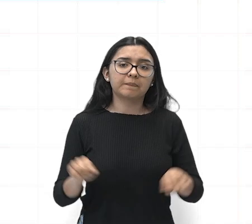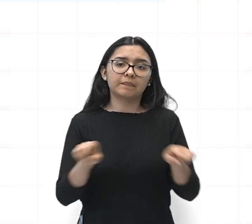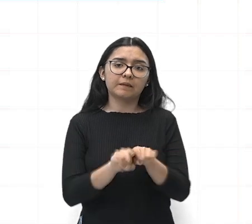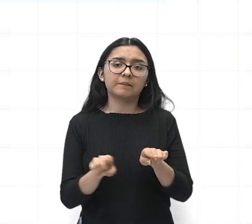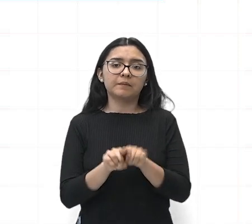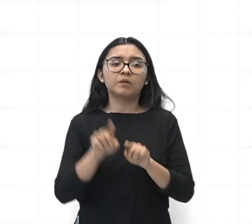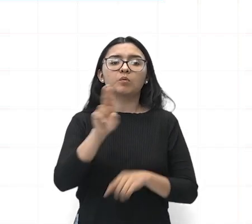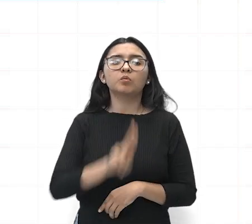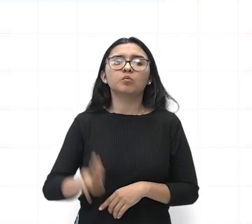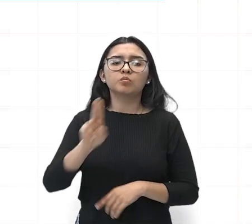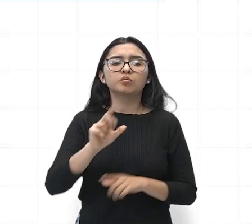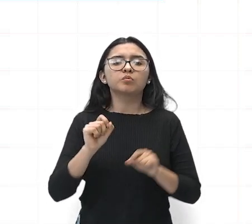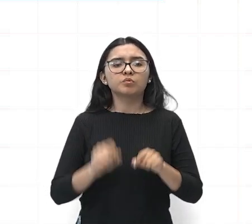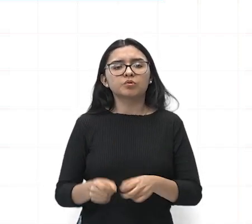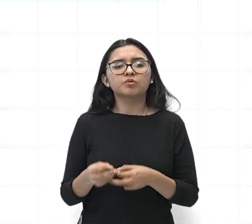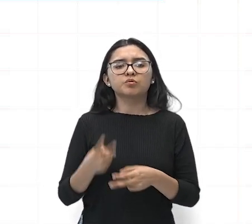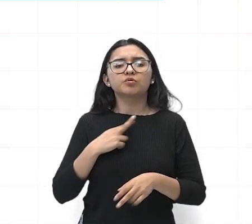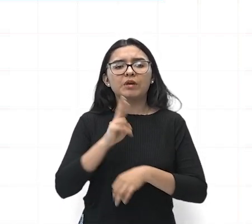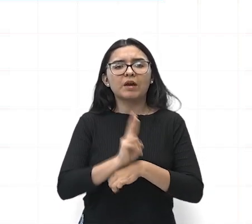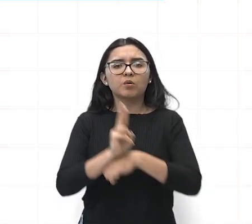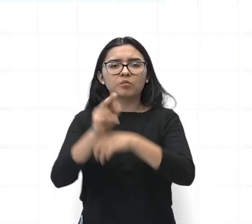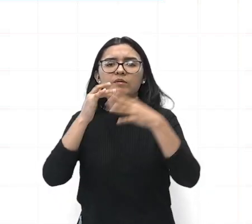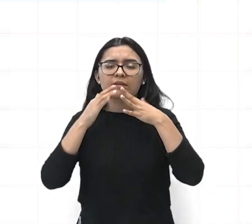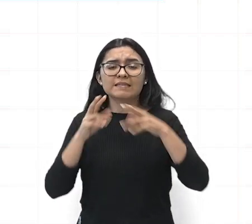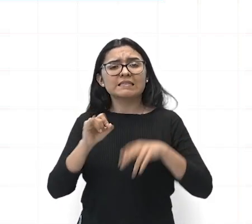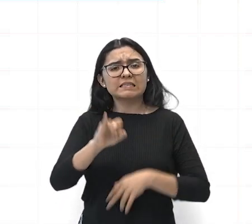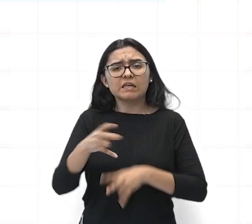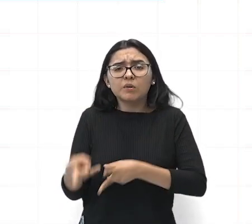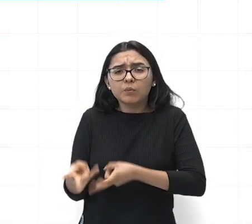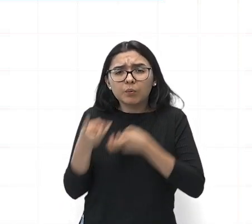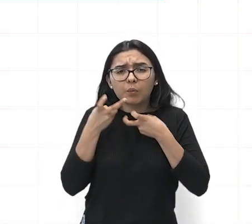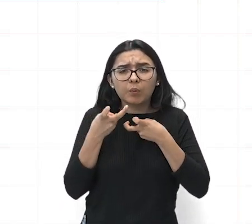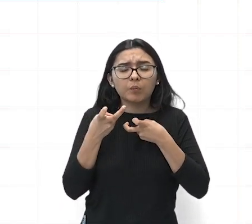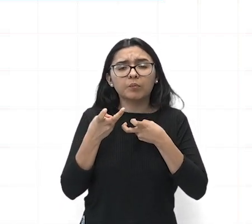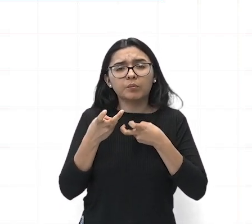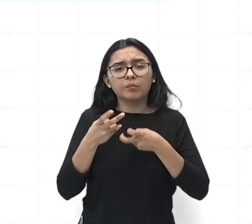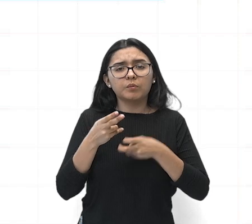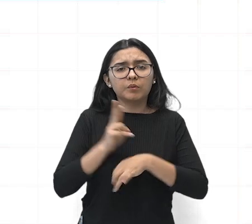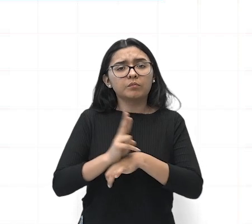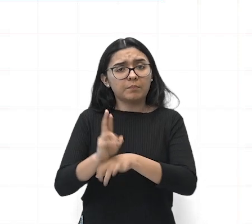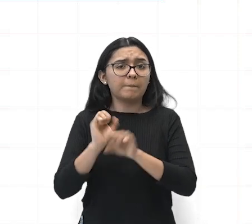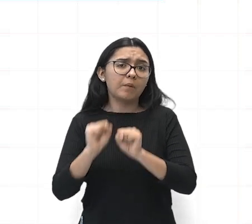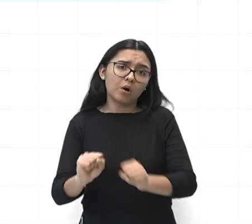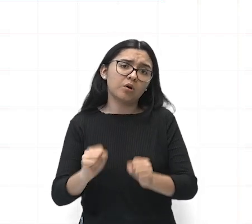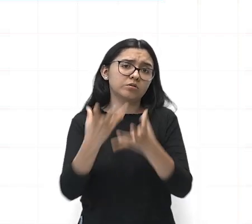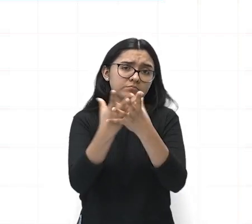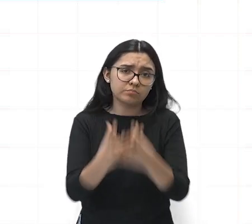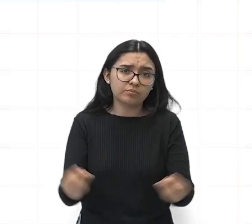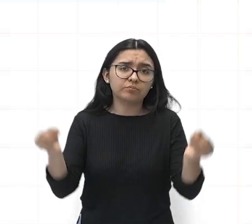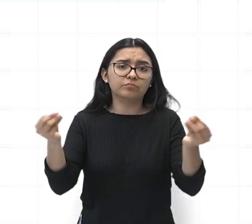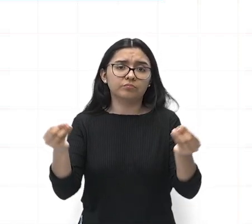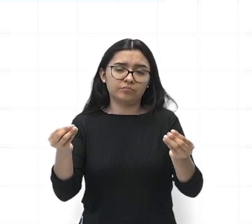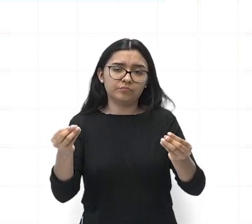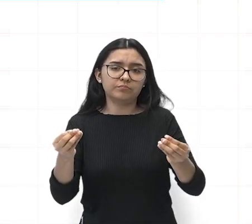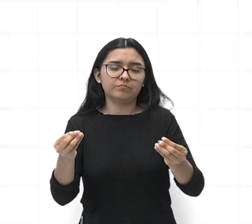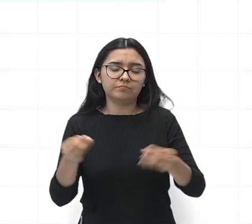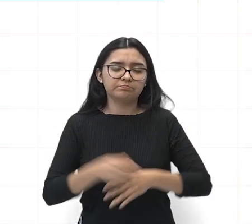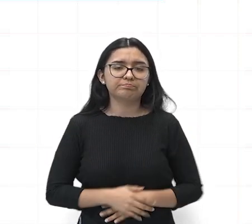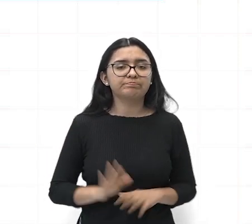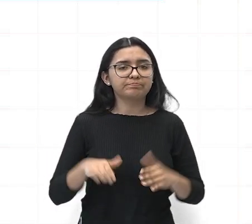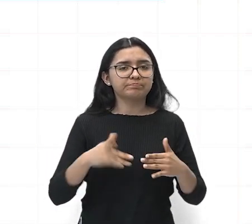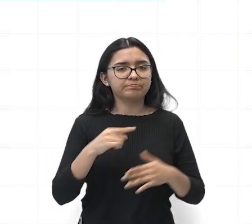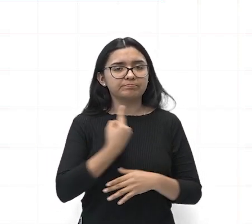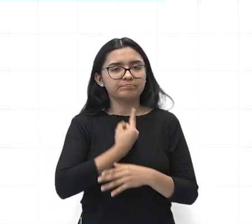uso excessivo dos recursos naturais, se extrairmos demais determinado recurso, ele pode se extinguir. Então a